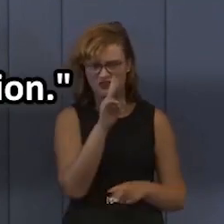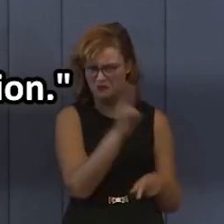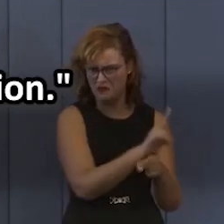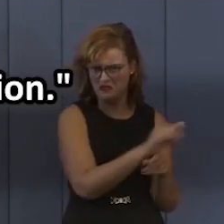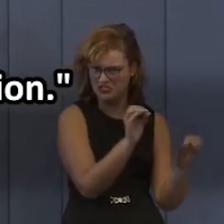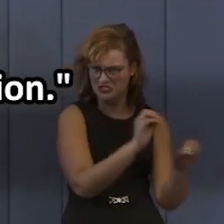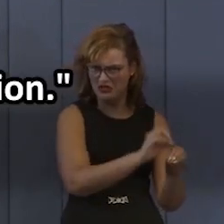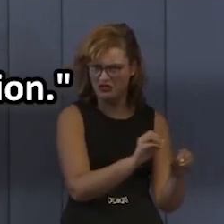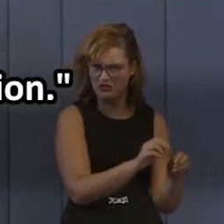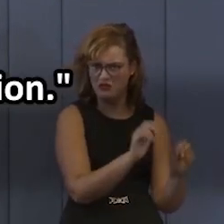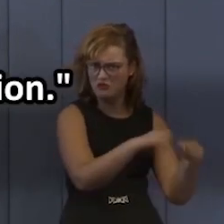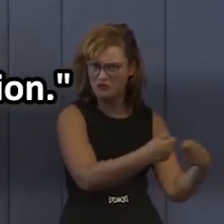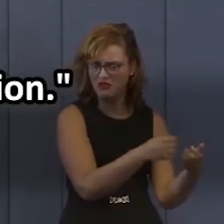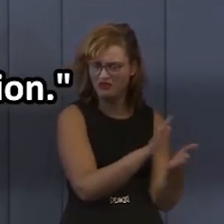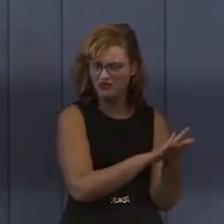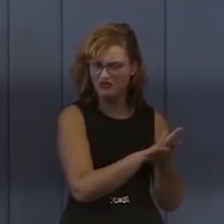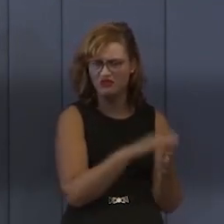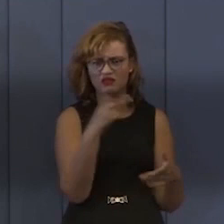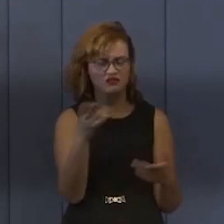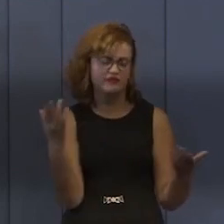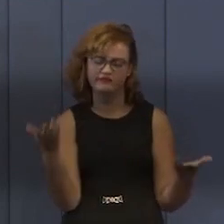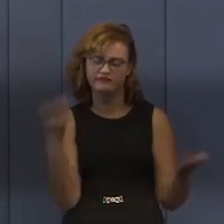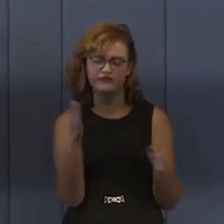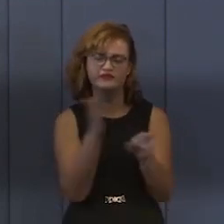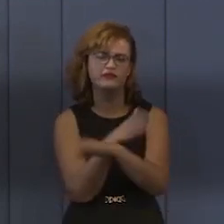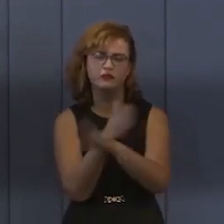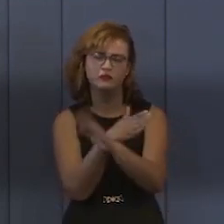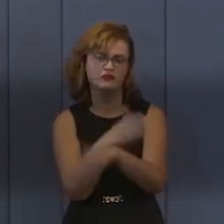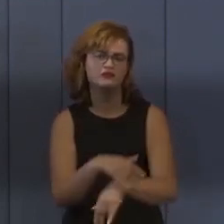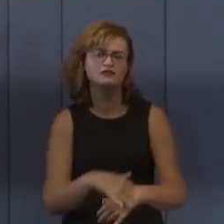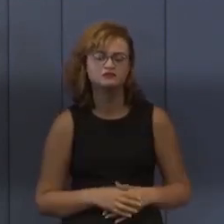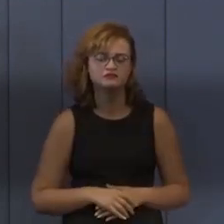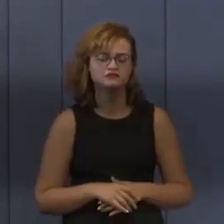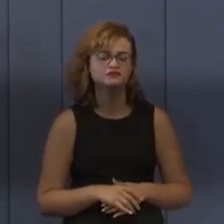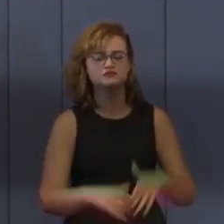fala. Se eu não estou aqui para proteger, eu estou a passeio. Eu estou fazendo peso na terra.